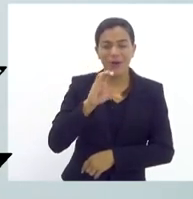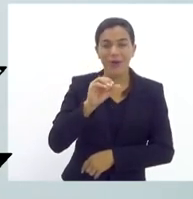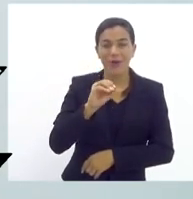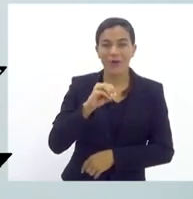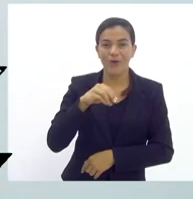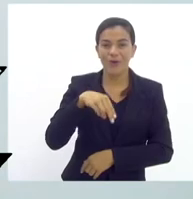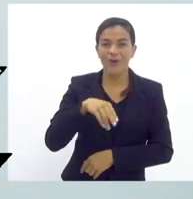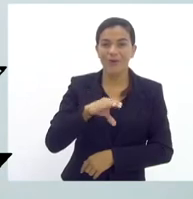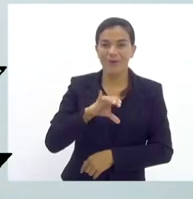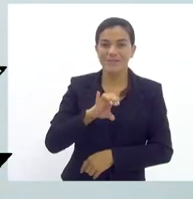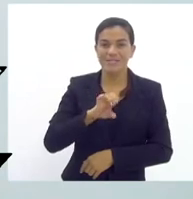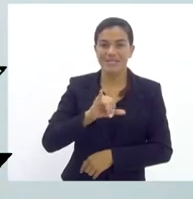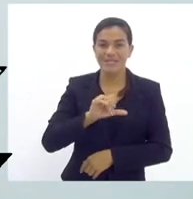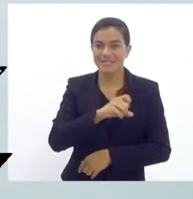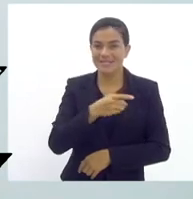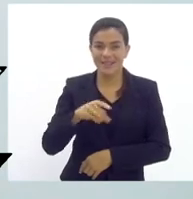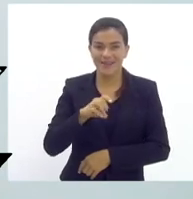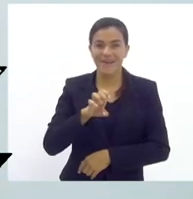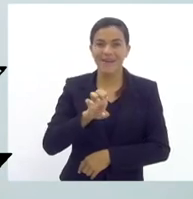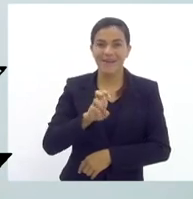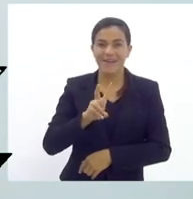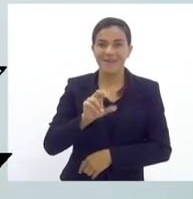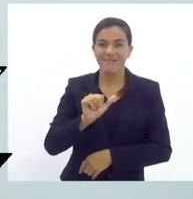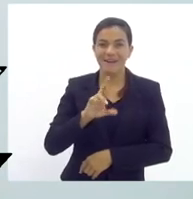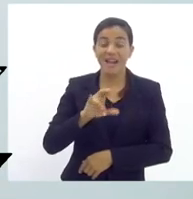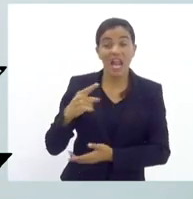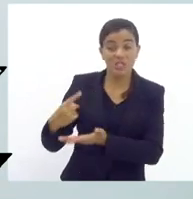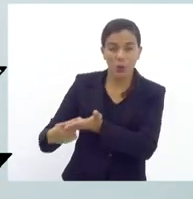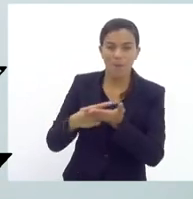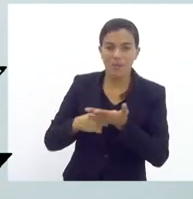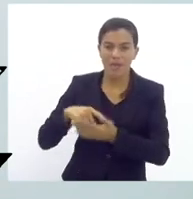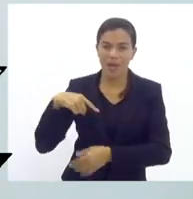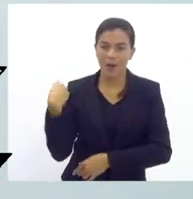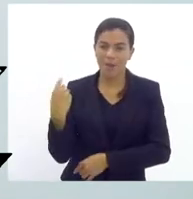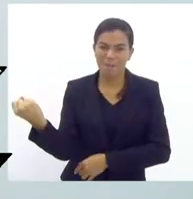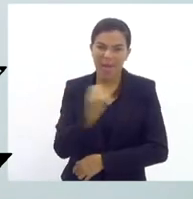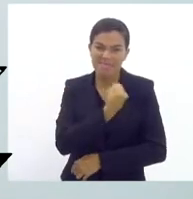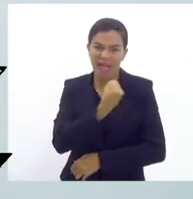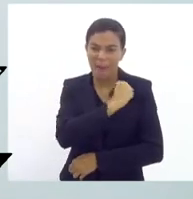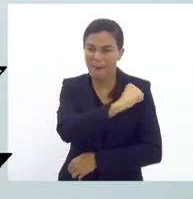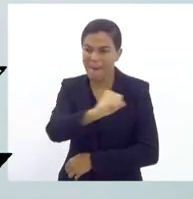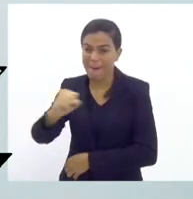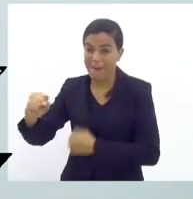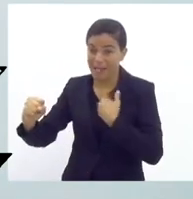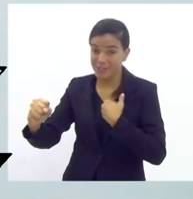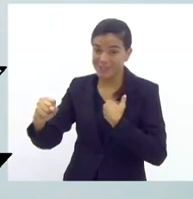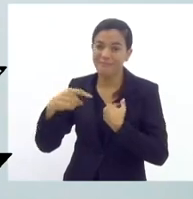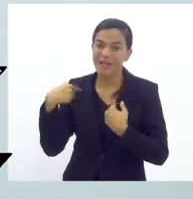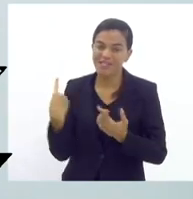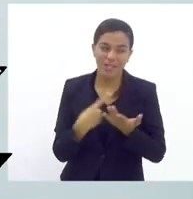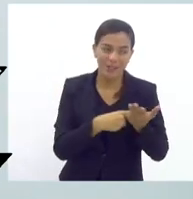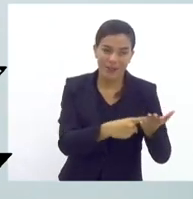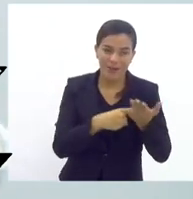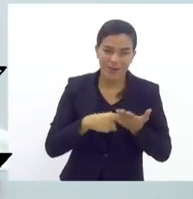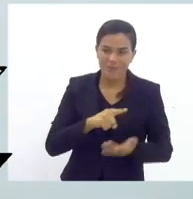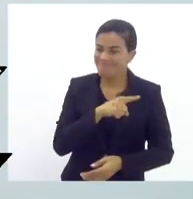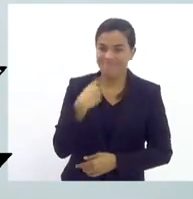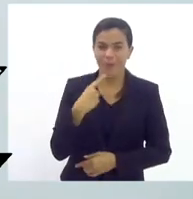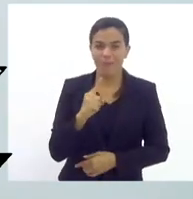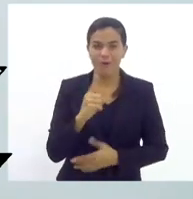fala eles combinaram de nos matar mas nós não combinamos de morrer é